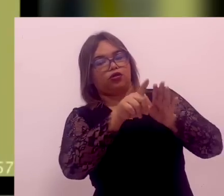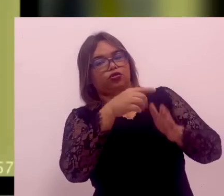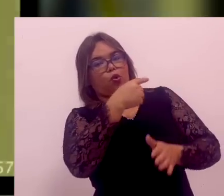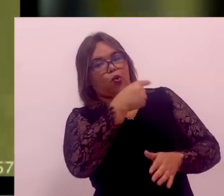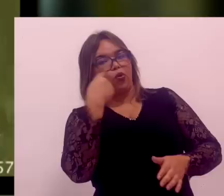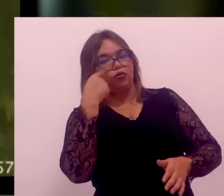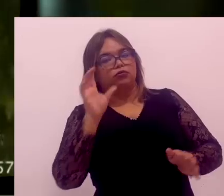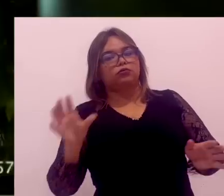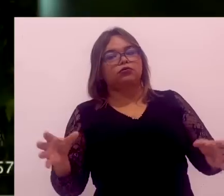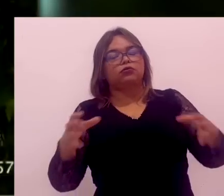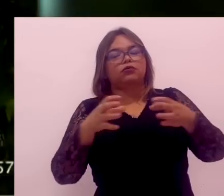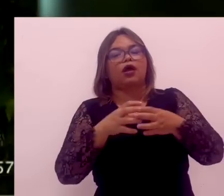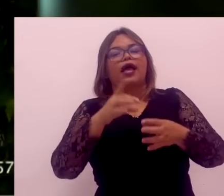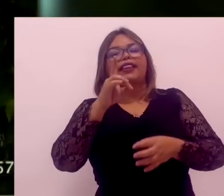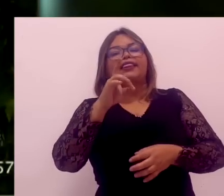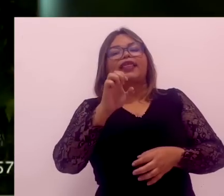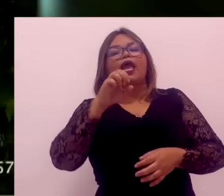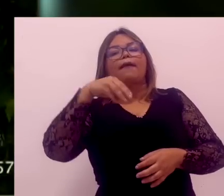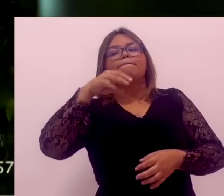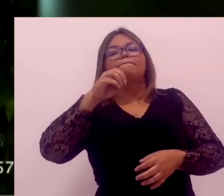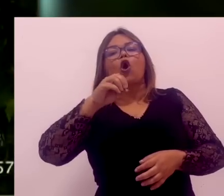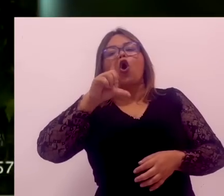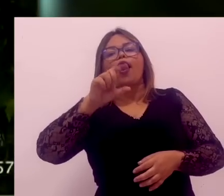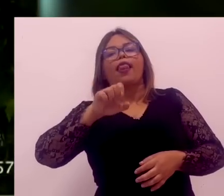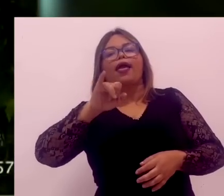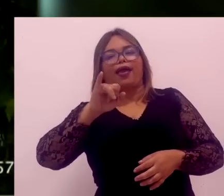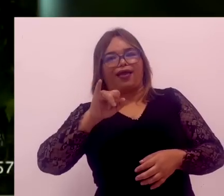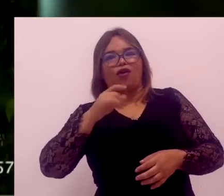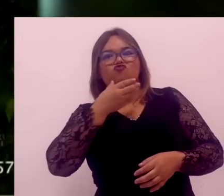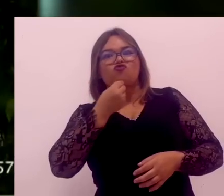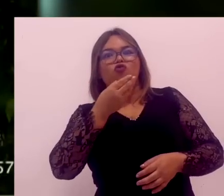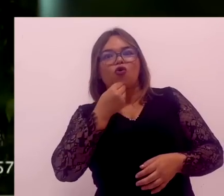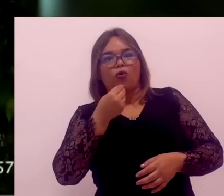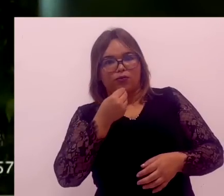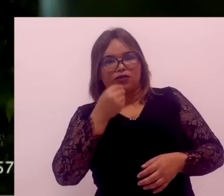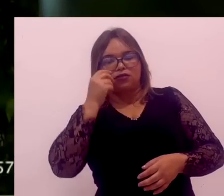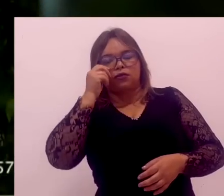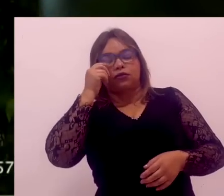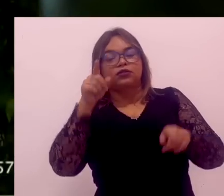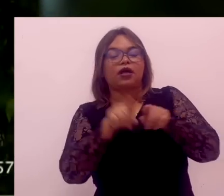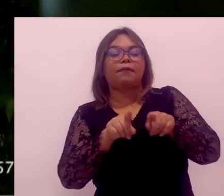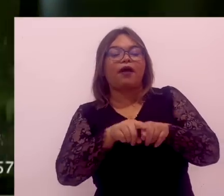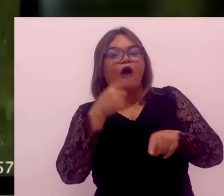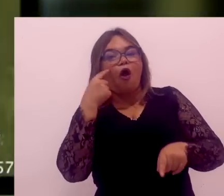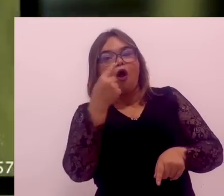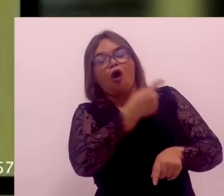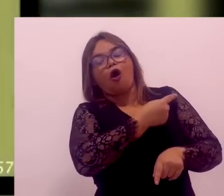rosa. Quem realmente sofreu foi Osíris, não Jesus Cristo.